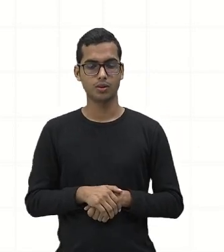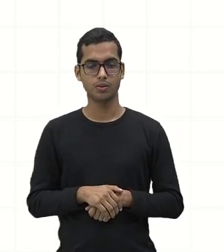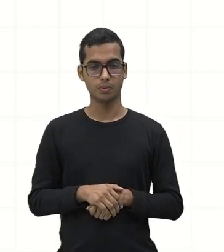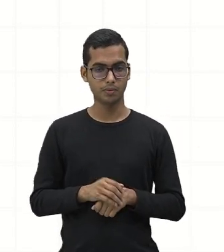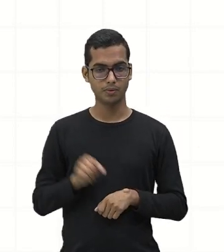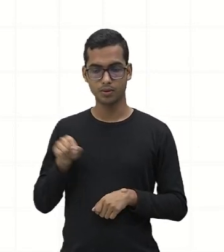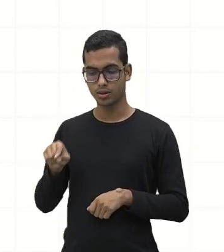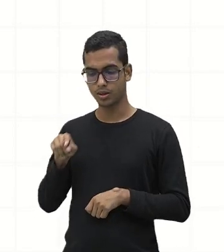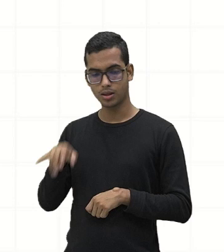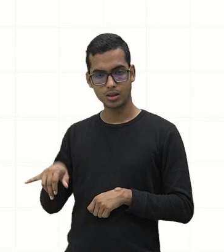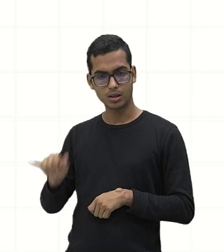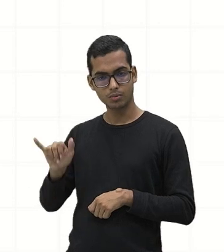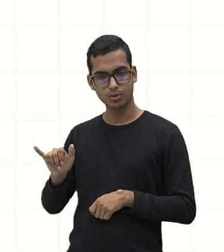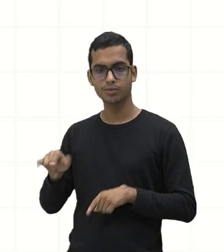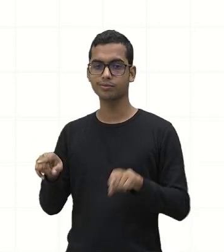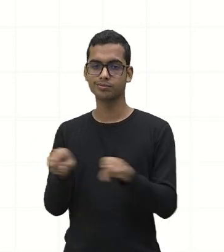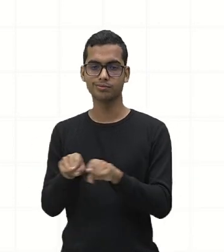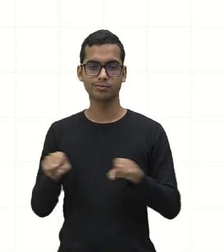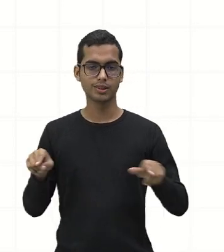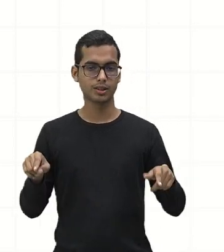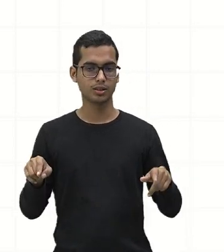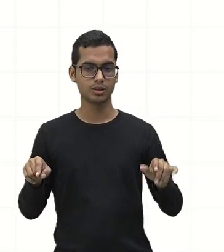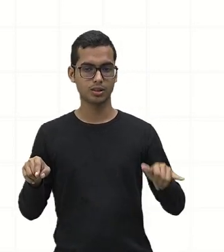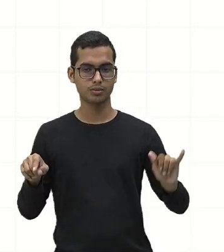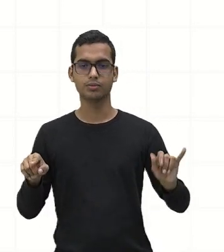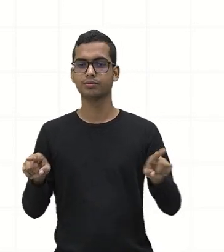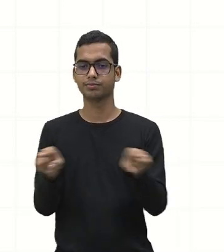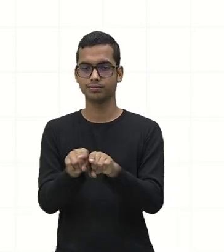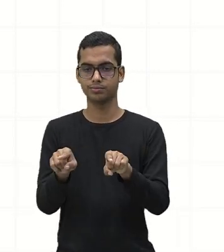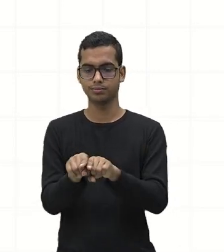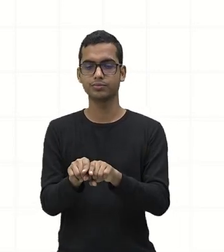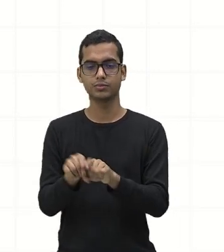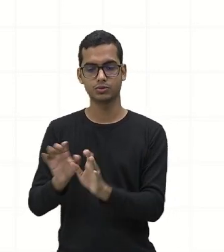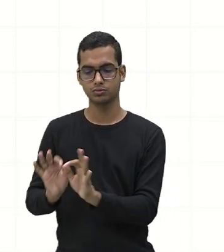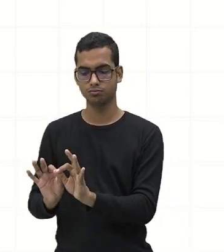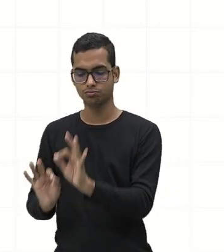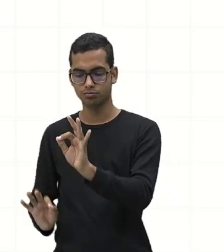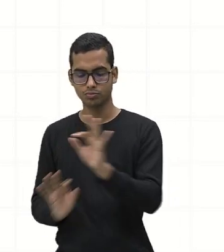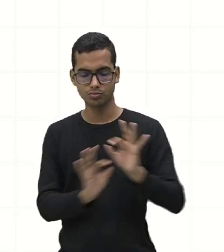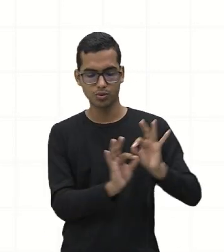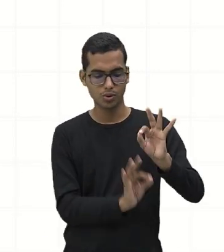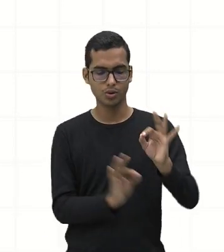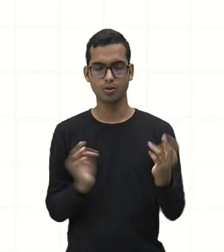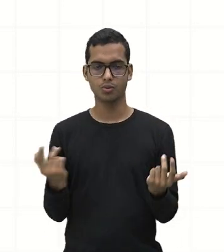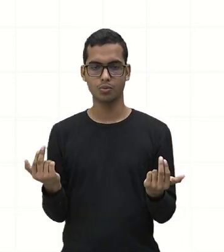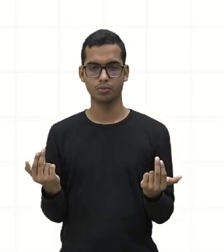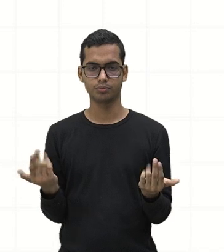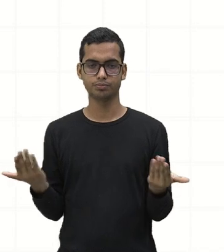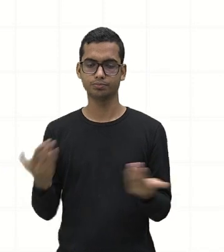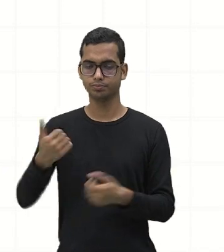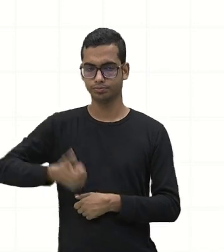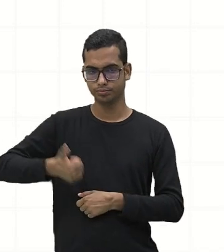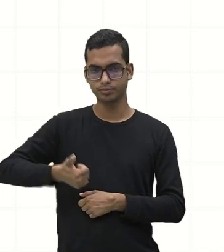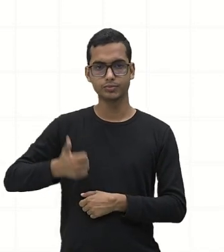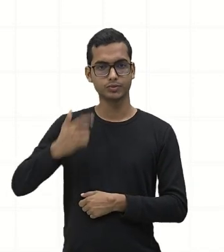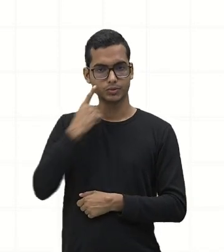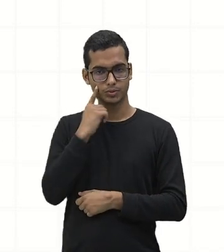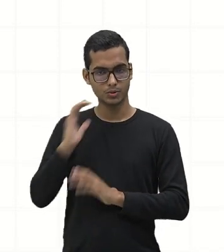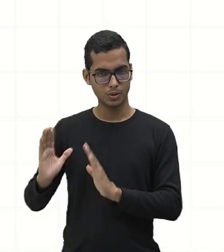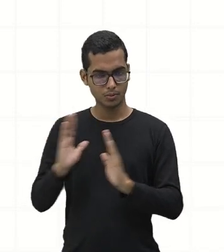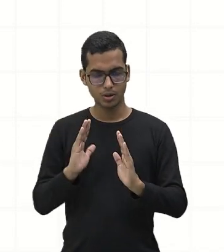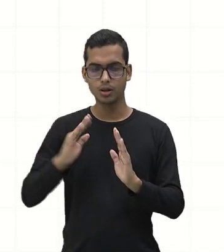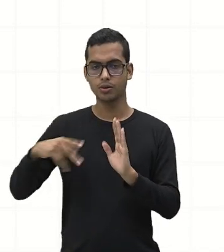vai ser uma constante de proporcionalidade a y. Beleza? Então, essa é a primeira parte do Teorema de